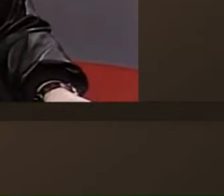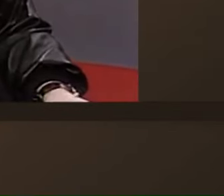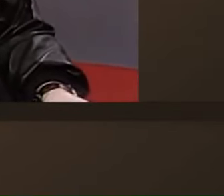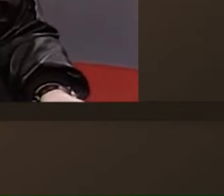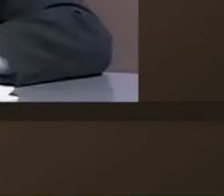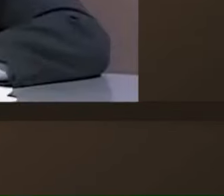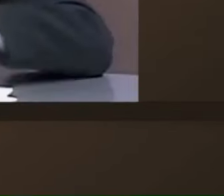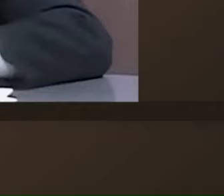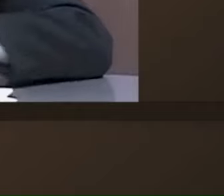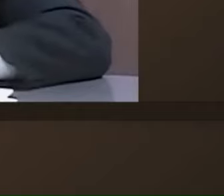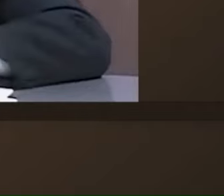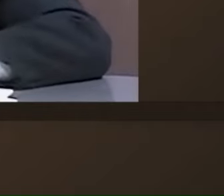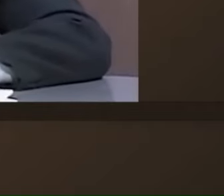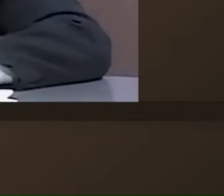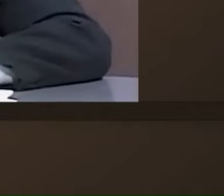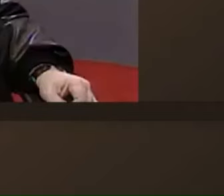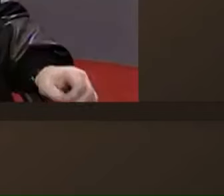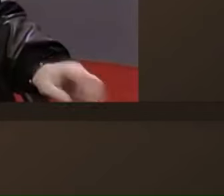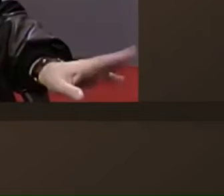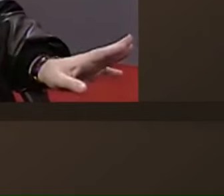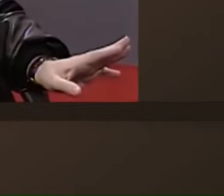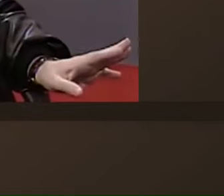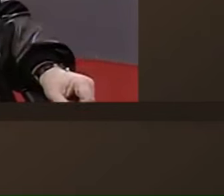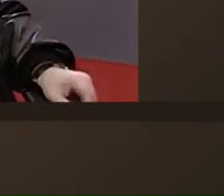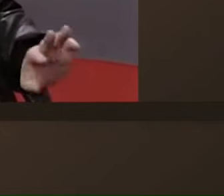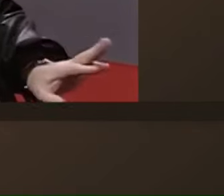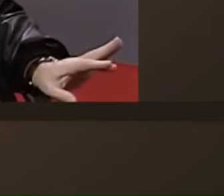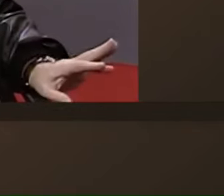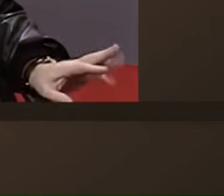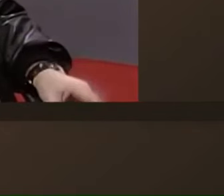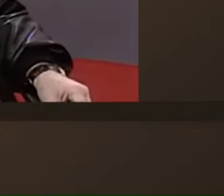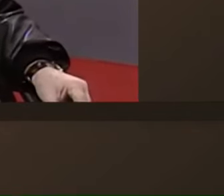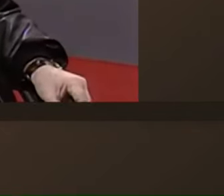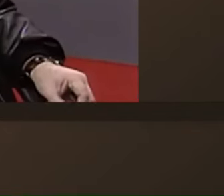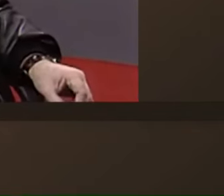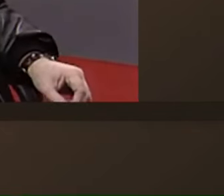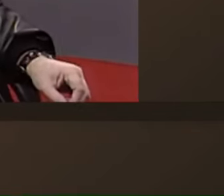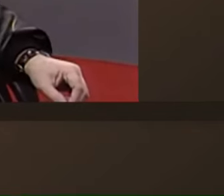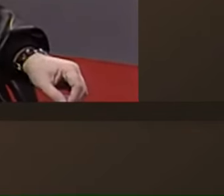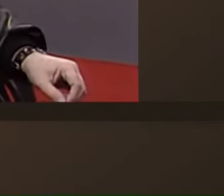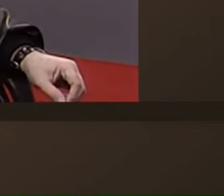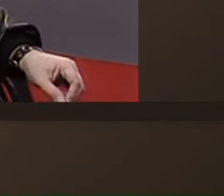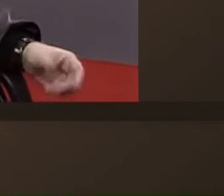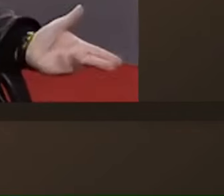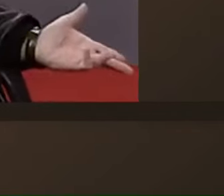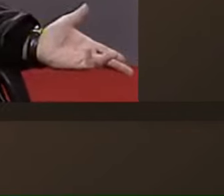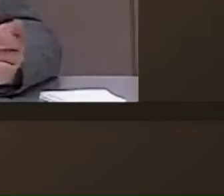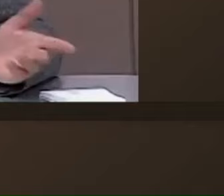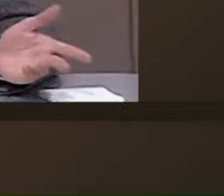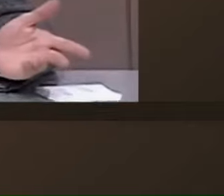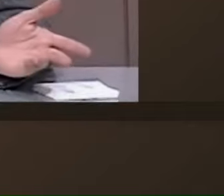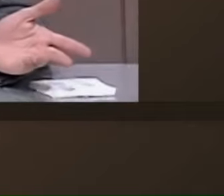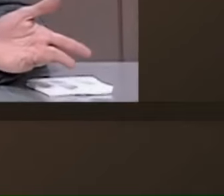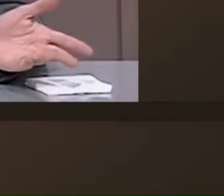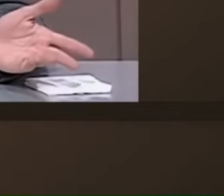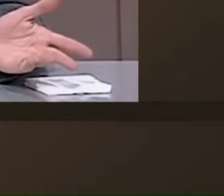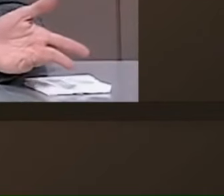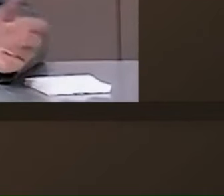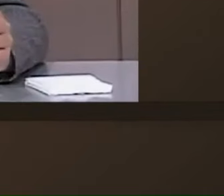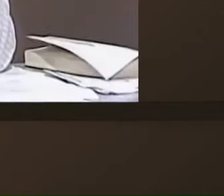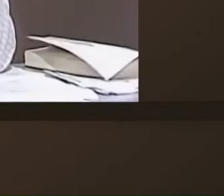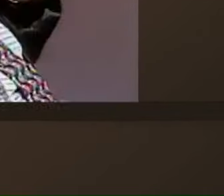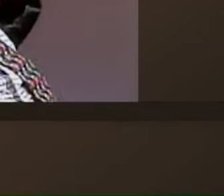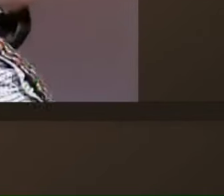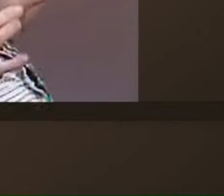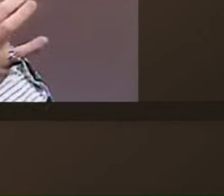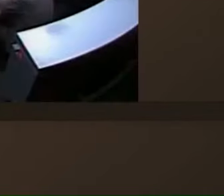basicamente cruel? Tem que ser cruel? Não, tem que ser irreverente. Tem que ser cruel, não. Hein? Tem que ser do contra, senão não tem graça. É, não existe humor a favor. Não existe humor a